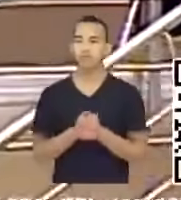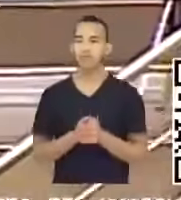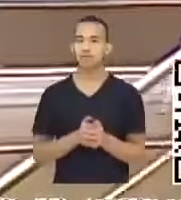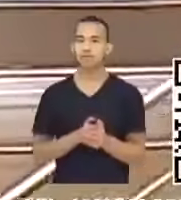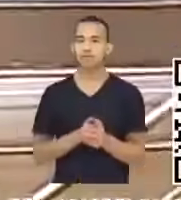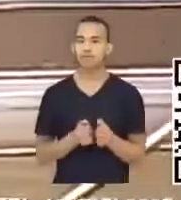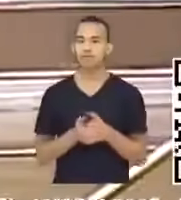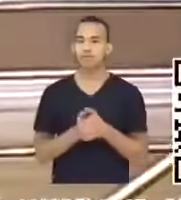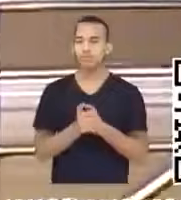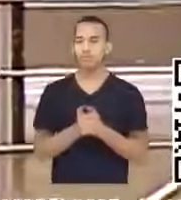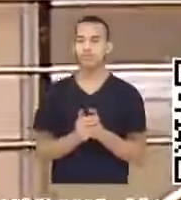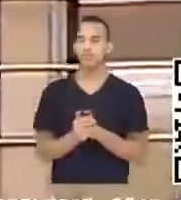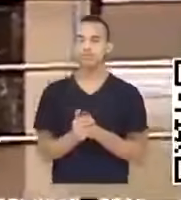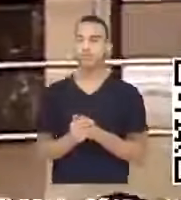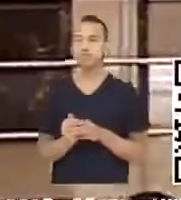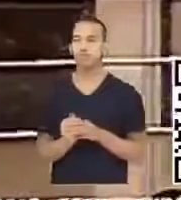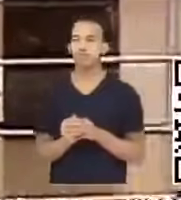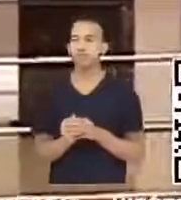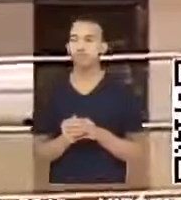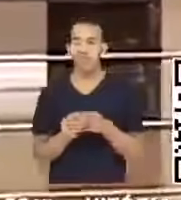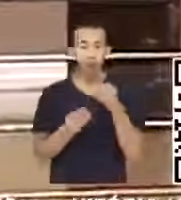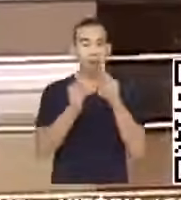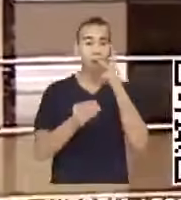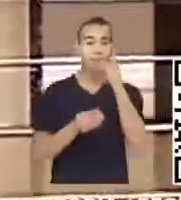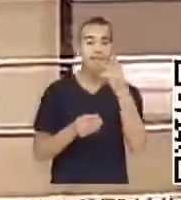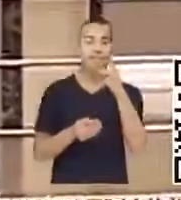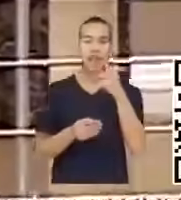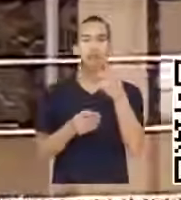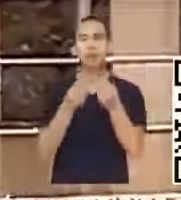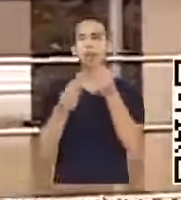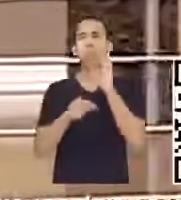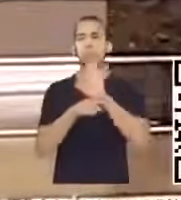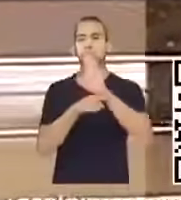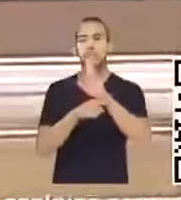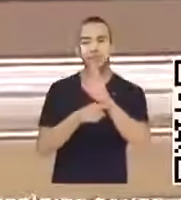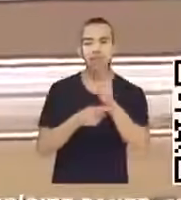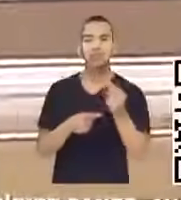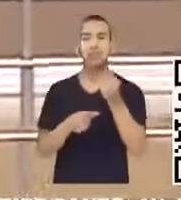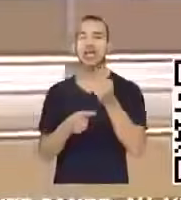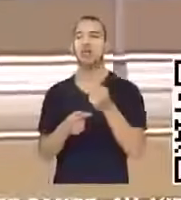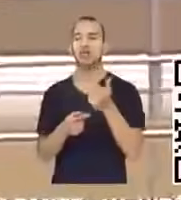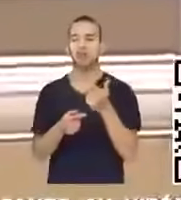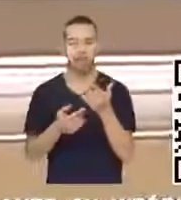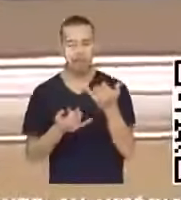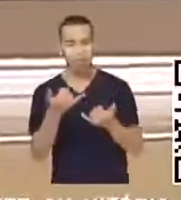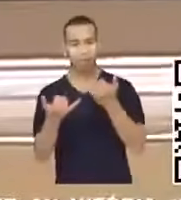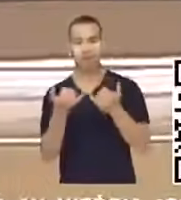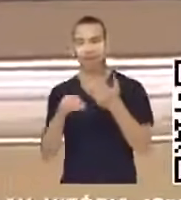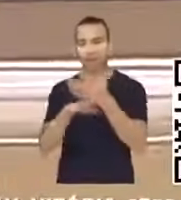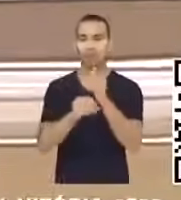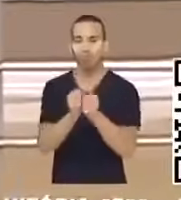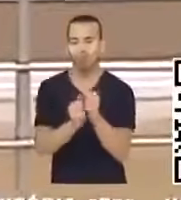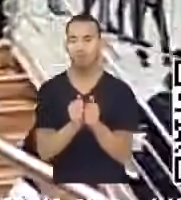e e e como os pais dele não tinha muito recurso de vez em quando não é pequenininha dia brincar lá de